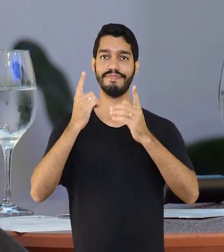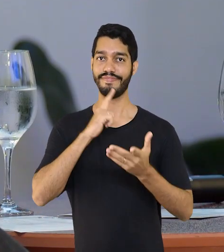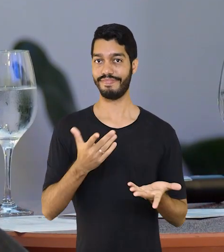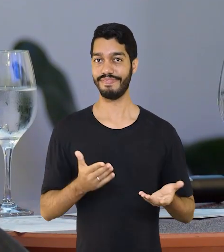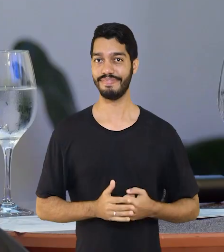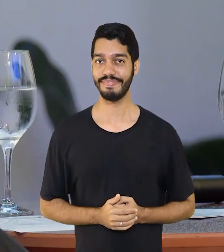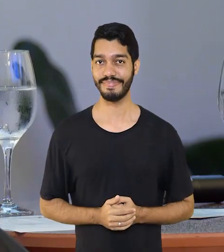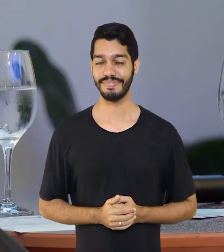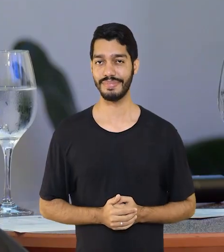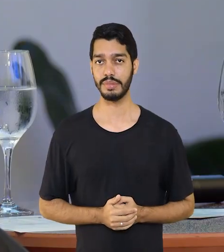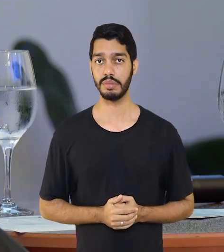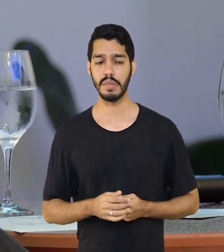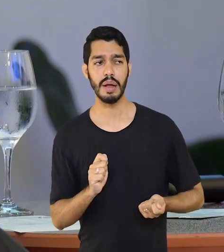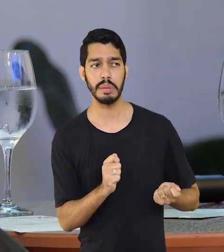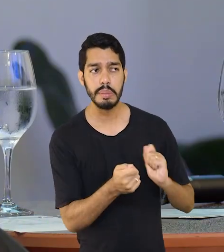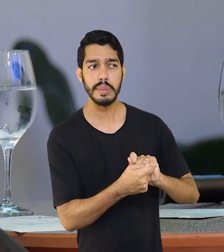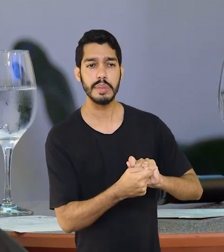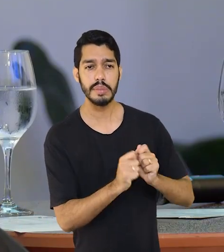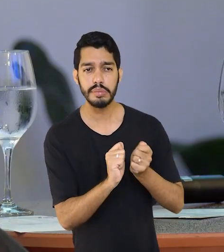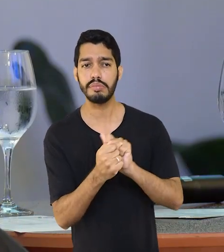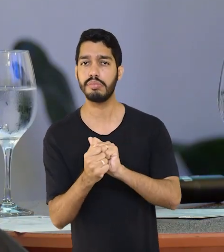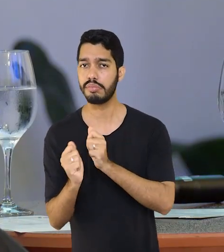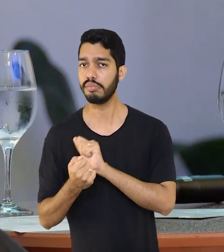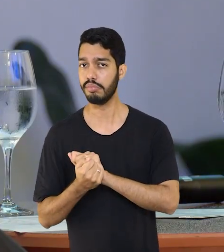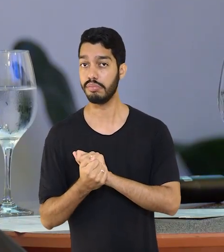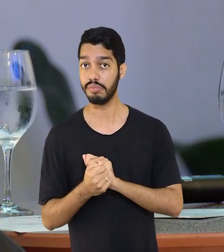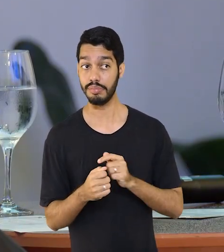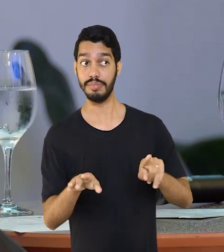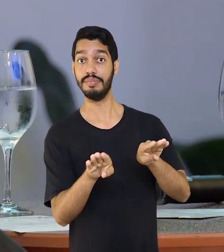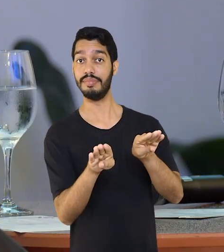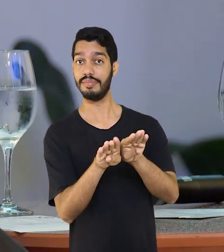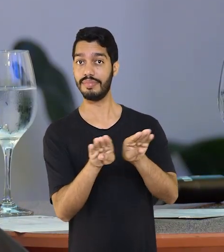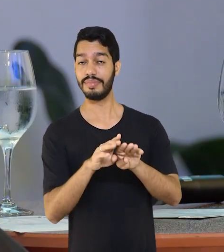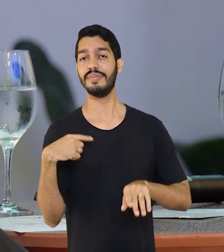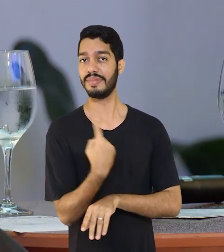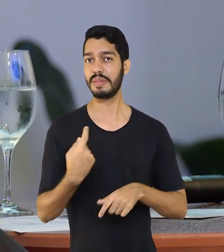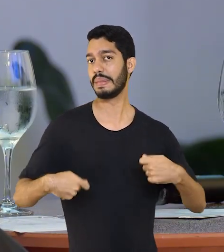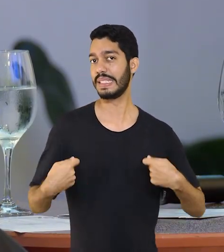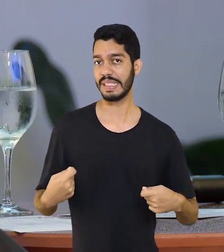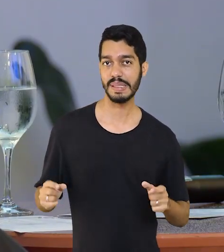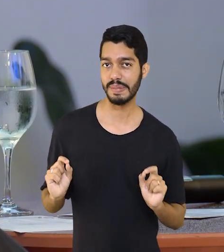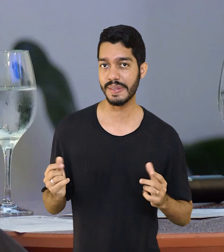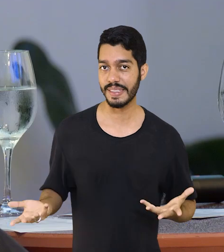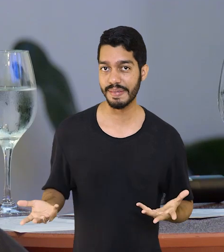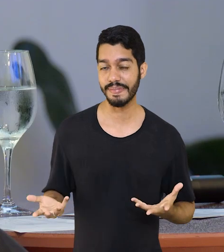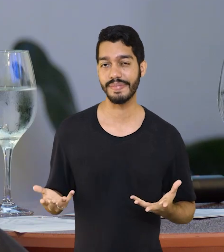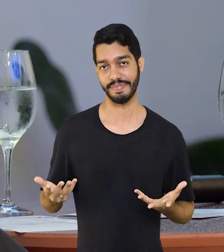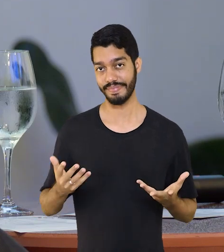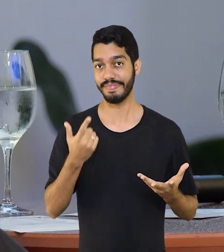E aí, do lado, né, da adaptação também, você tem que, novamente, a